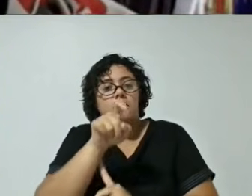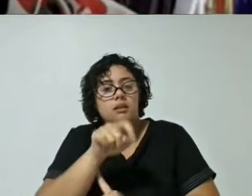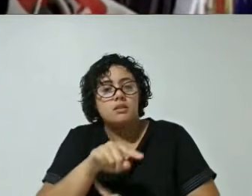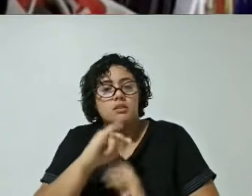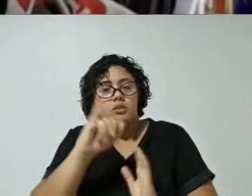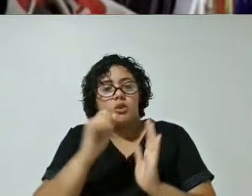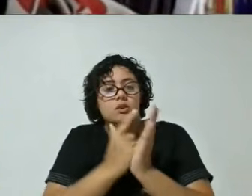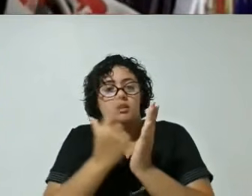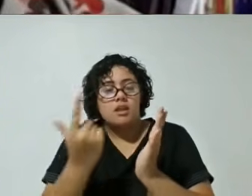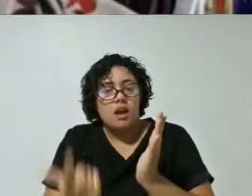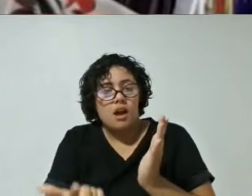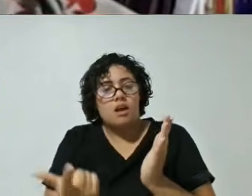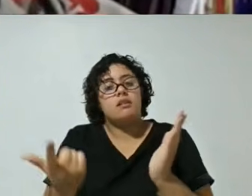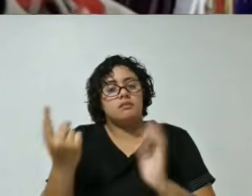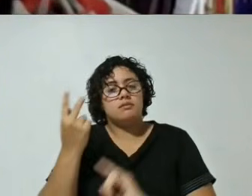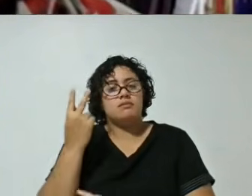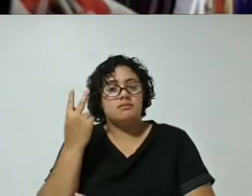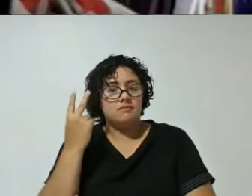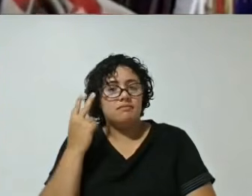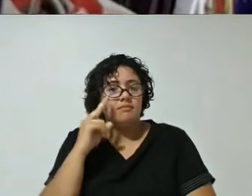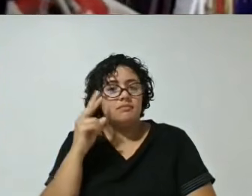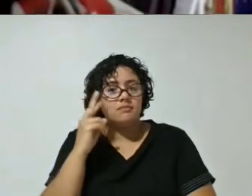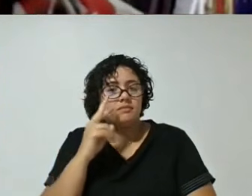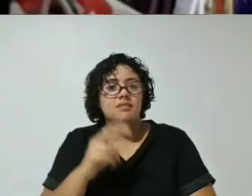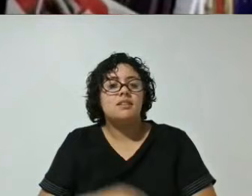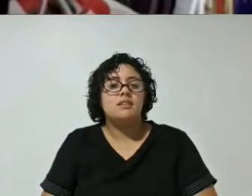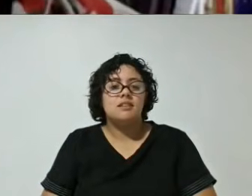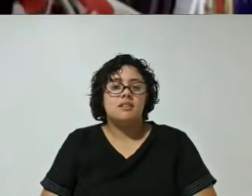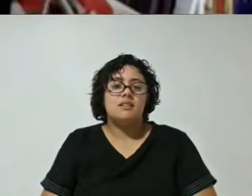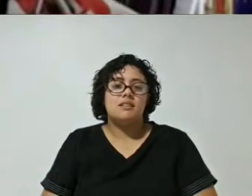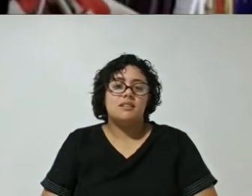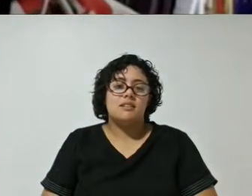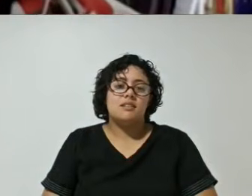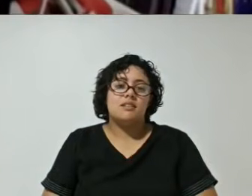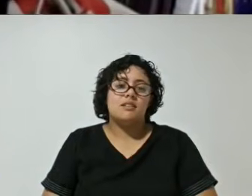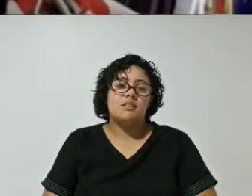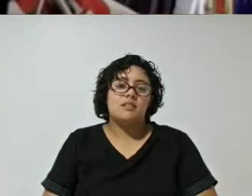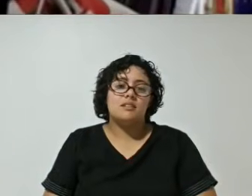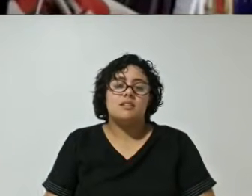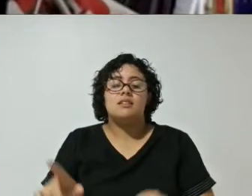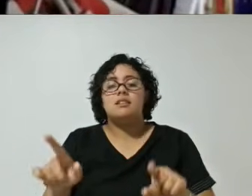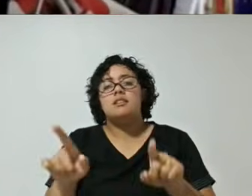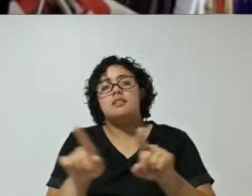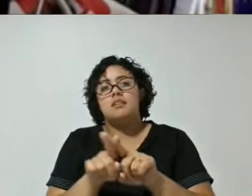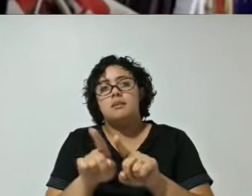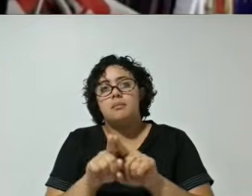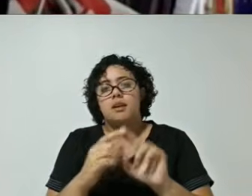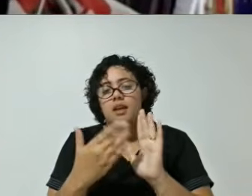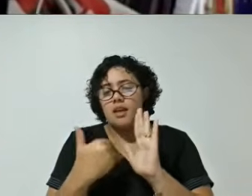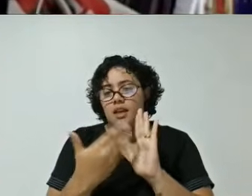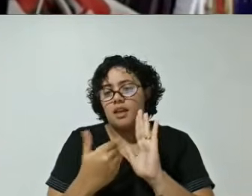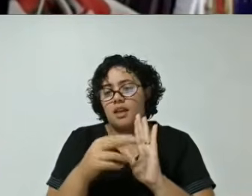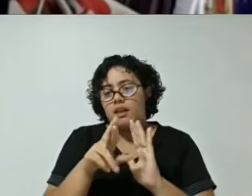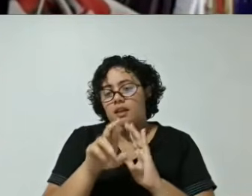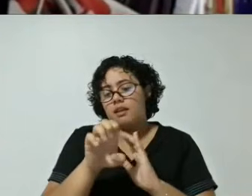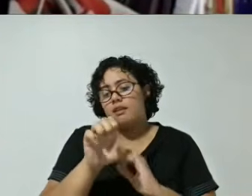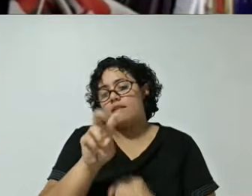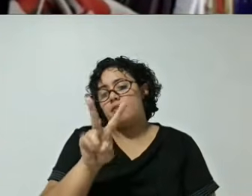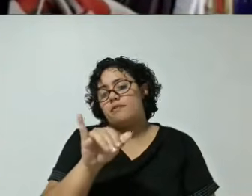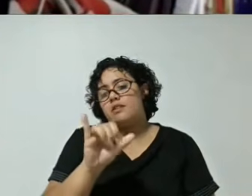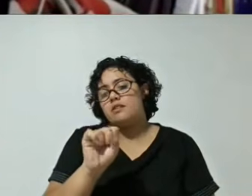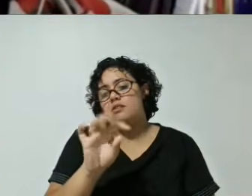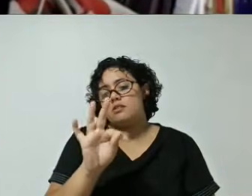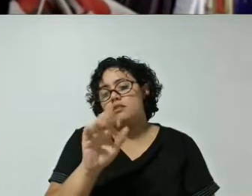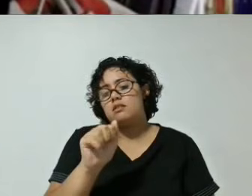né? ah, Estado de Minas, da Folha sim. de São Paulo, tinha revistas, né? Então, realmente, houve